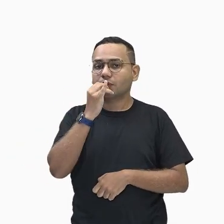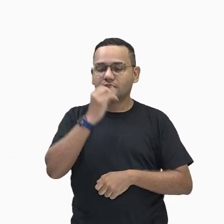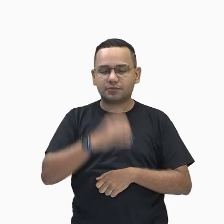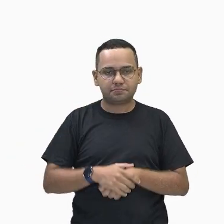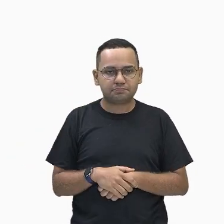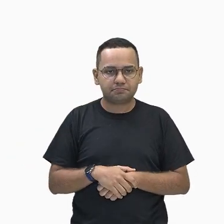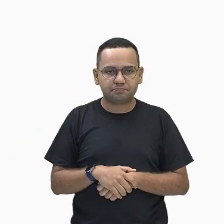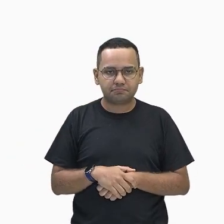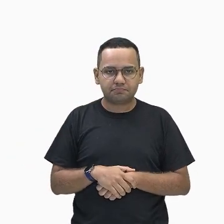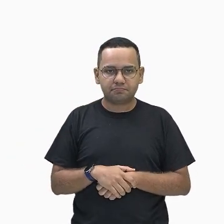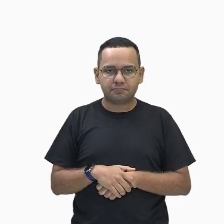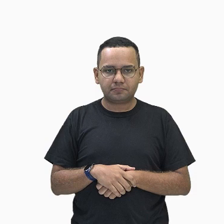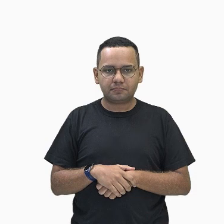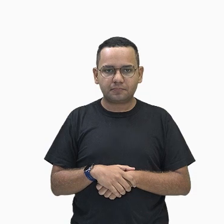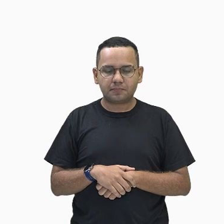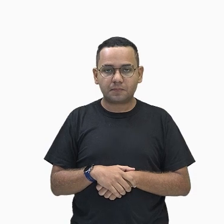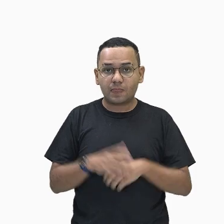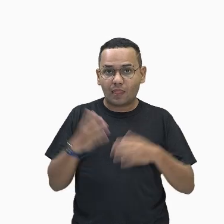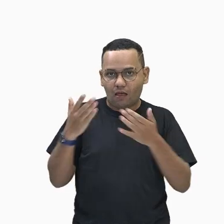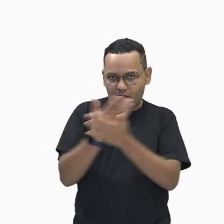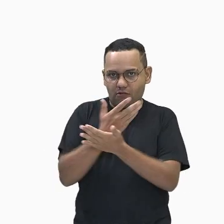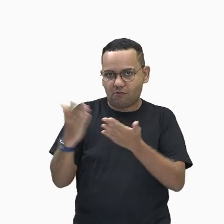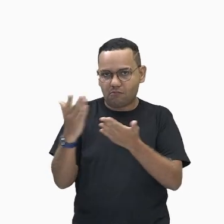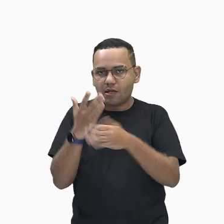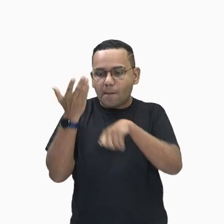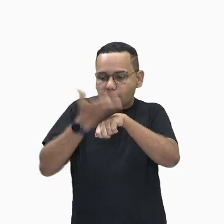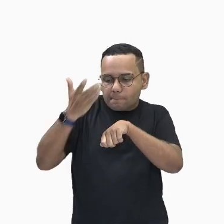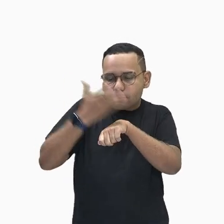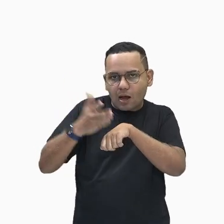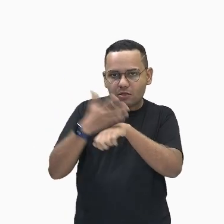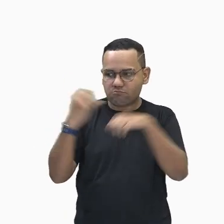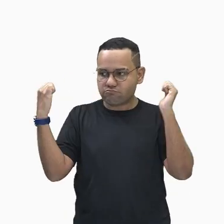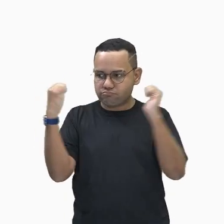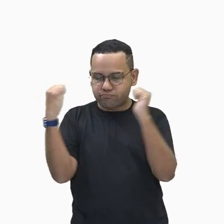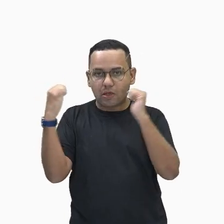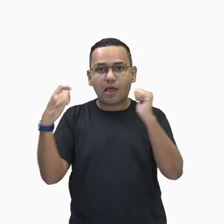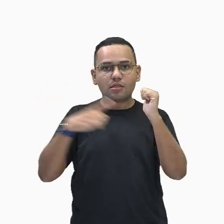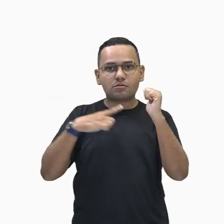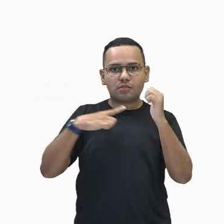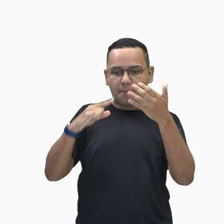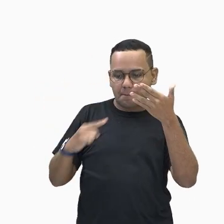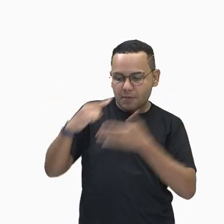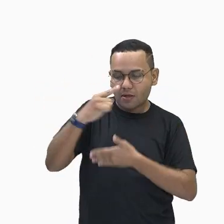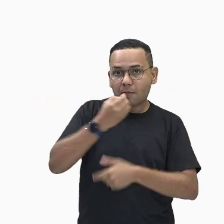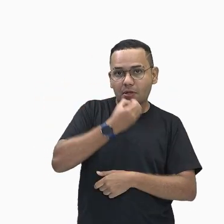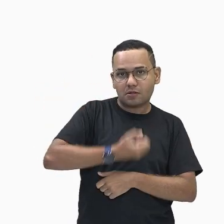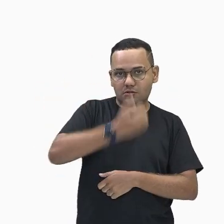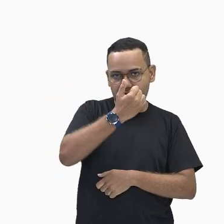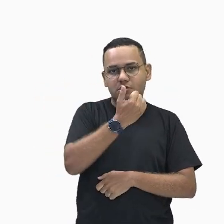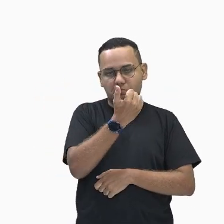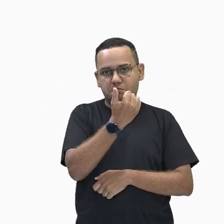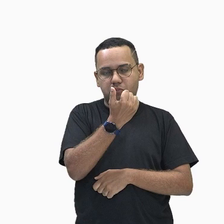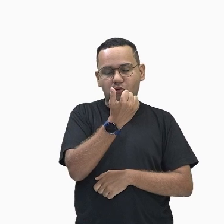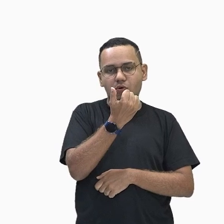muitos casos ao invés de de trazer aí e o benefício ou trazer os resultados que trazem para outros grupos para eles